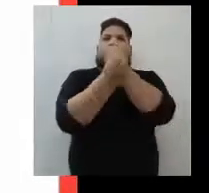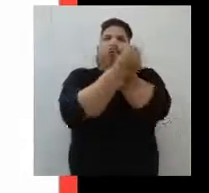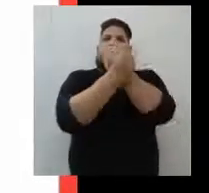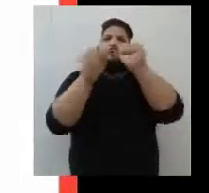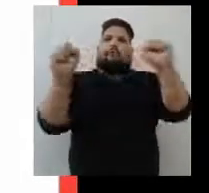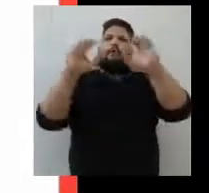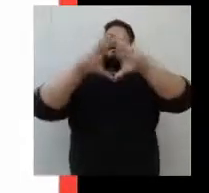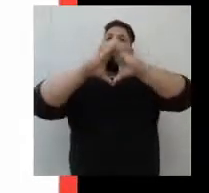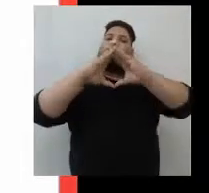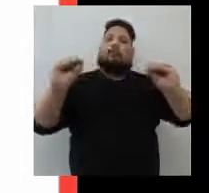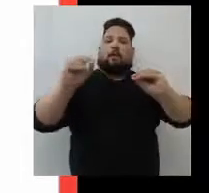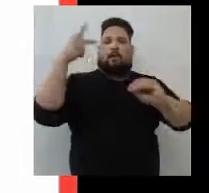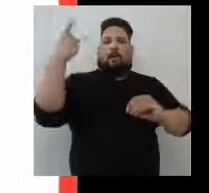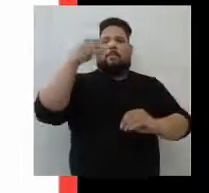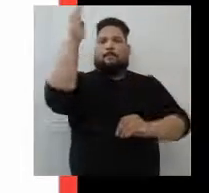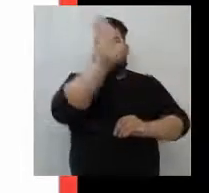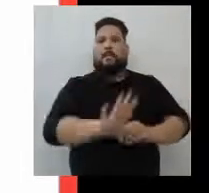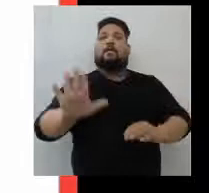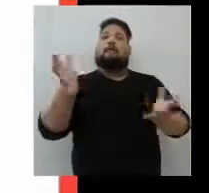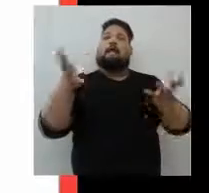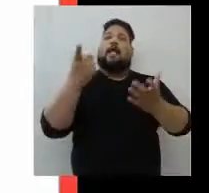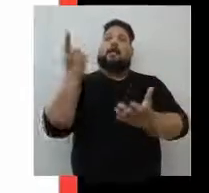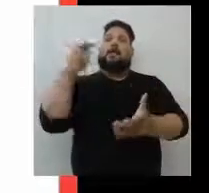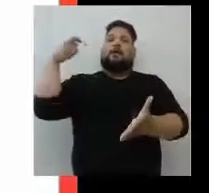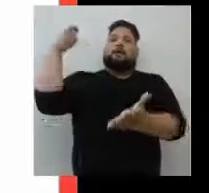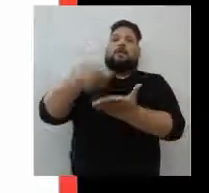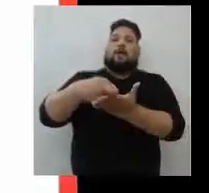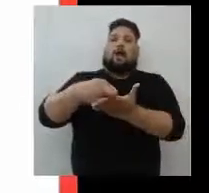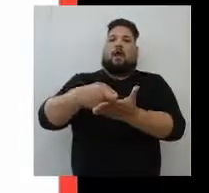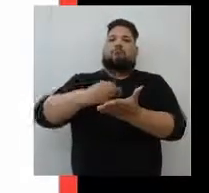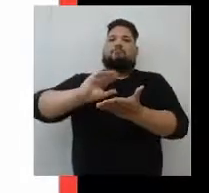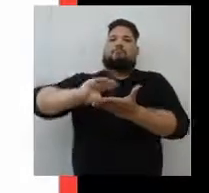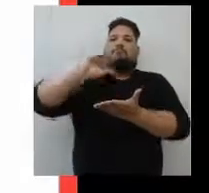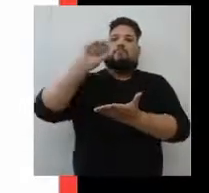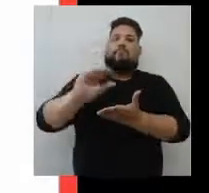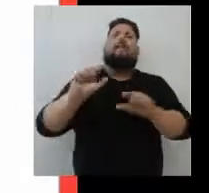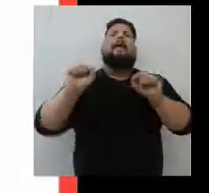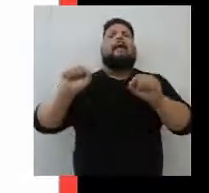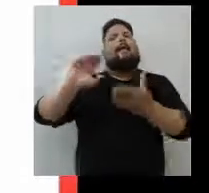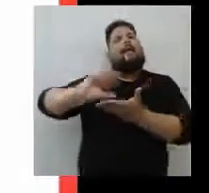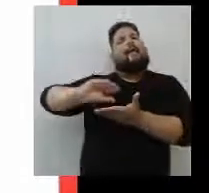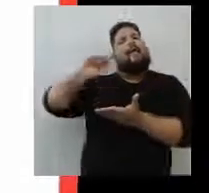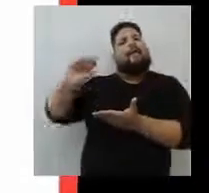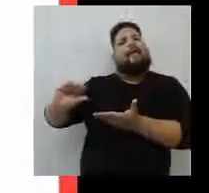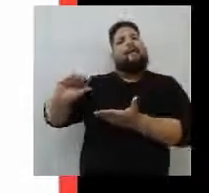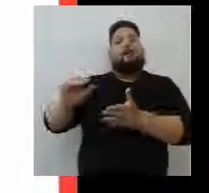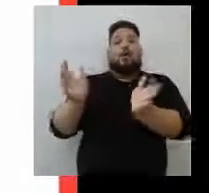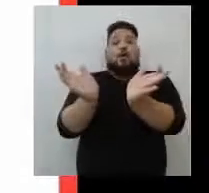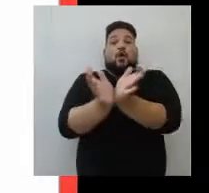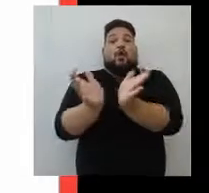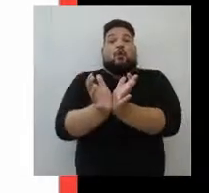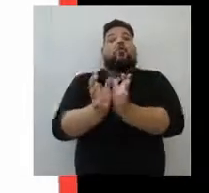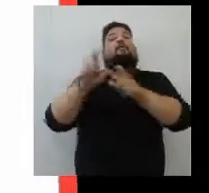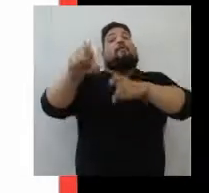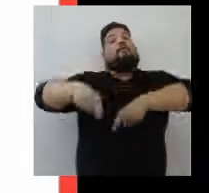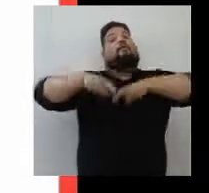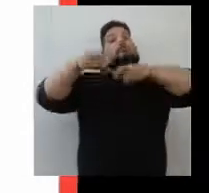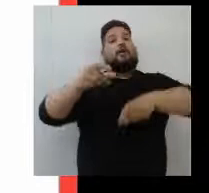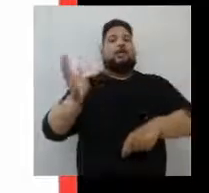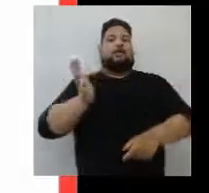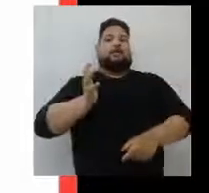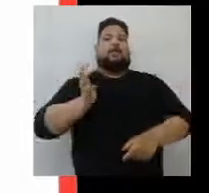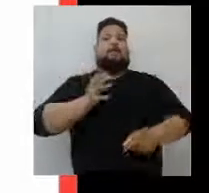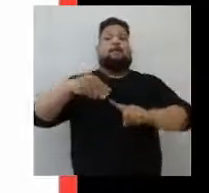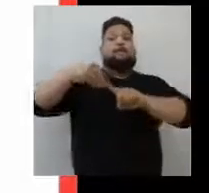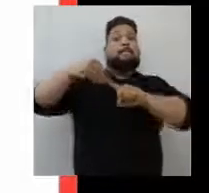Brasil, mas a gente quer indenização. A gente quem, Pimpão? Elite agrária, principalmente